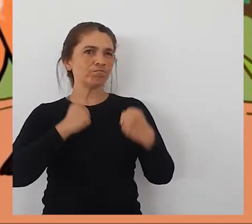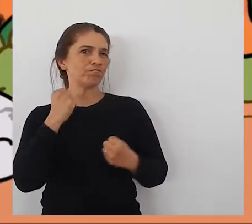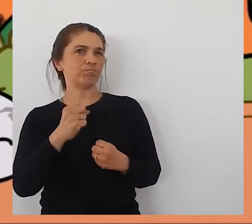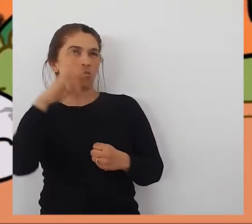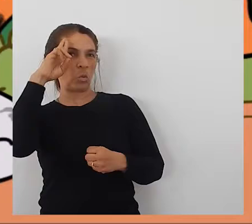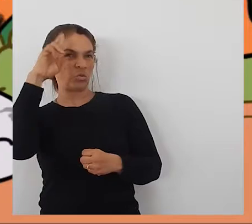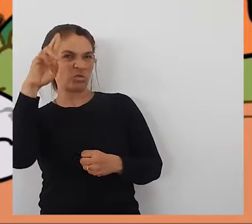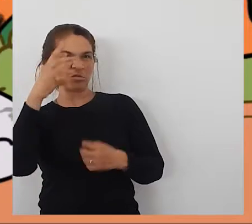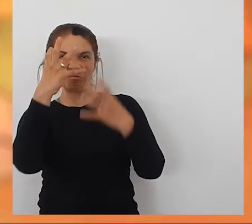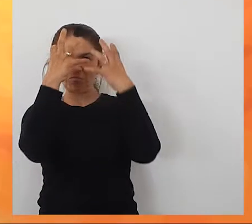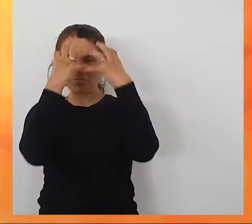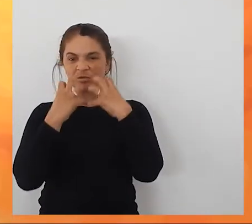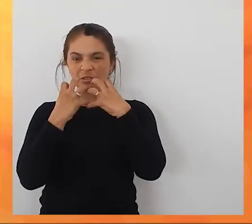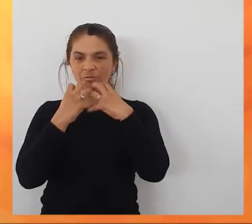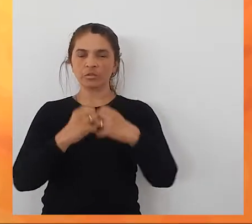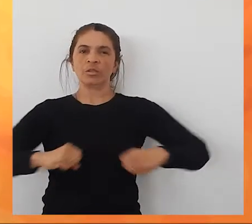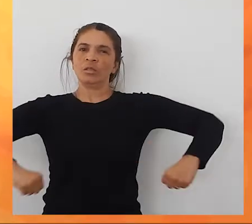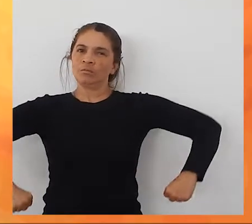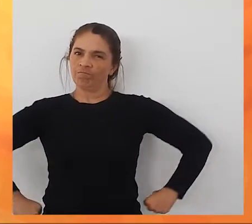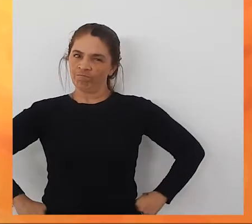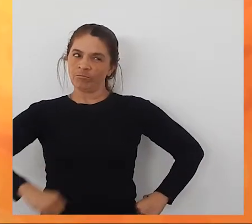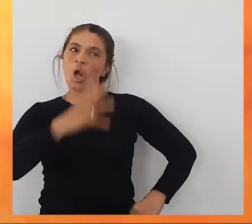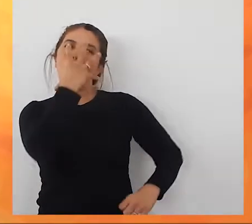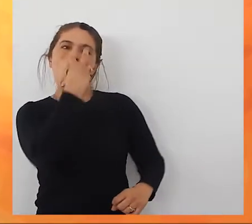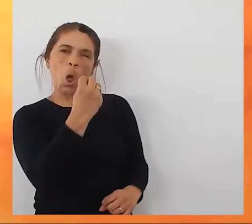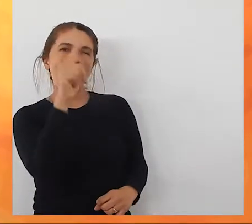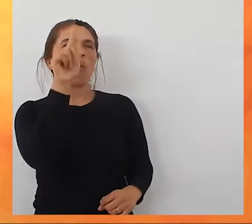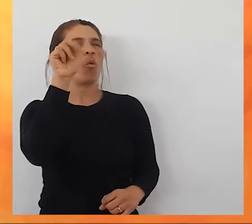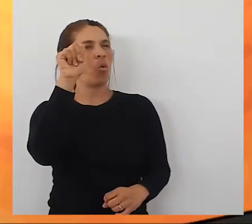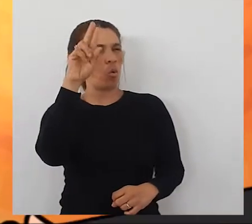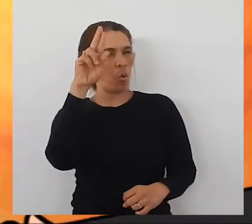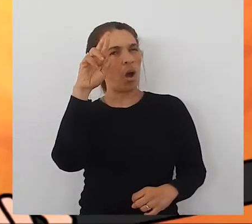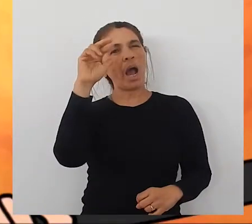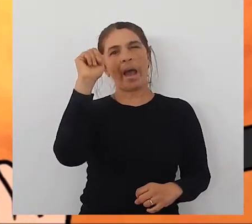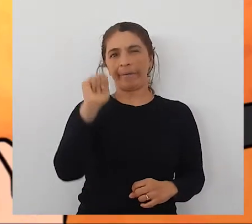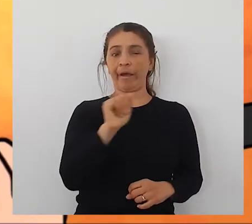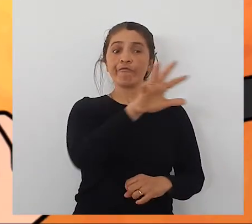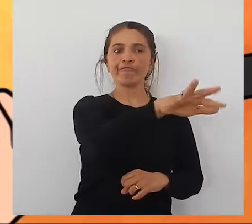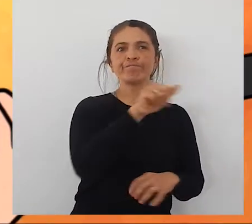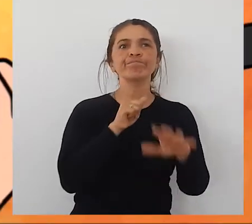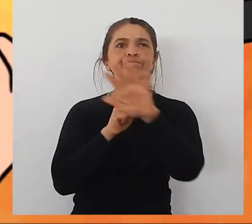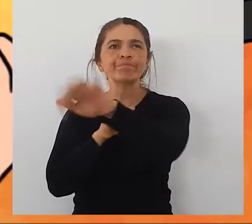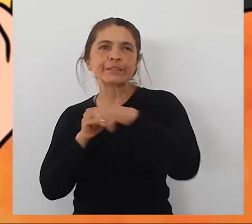furiosos. Esses lobo-guará, vou pegar vocês.